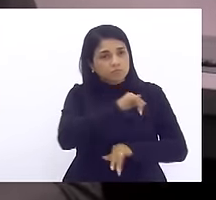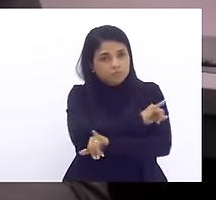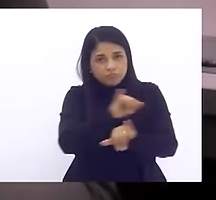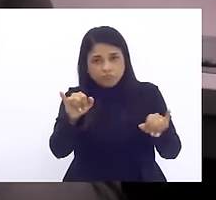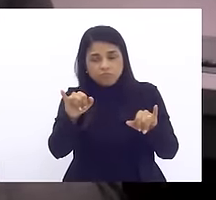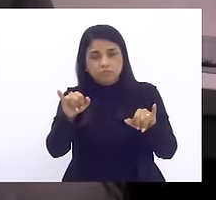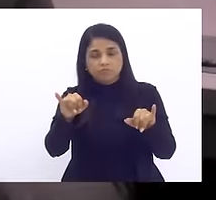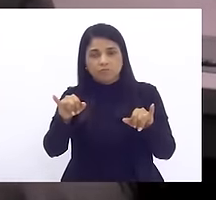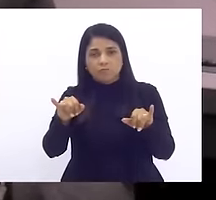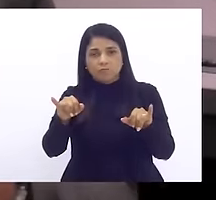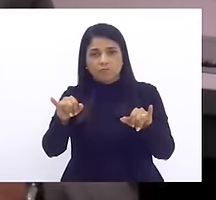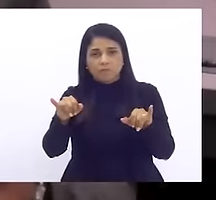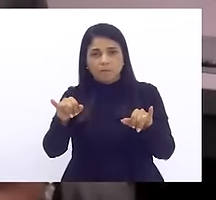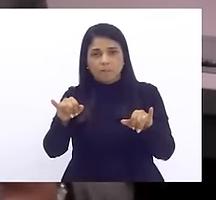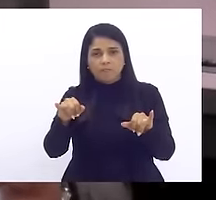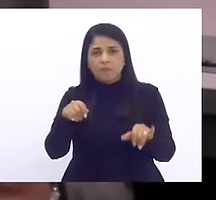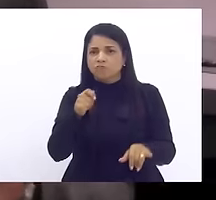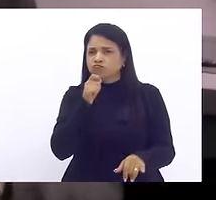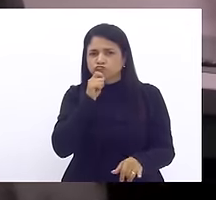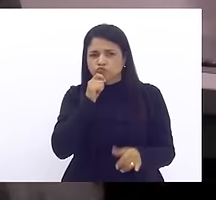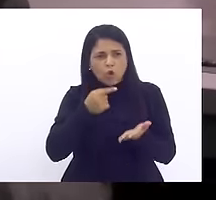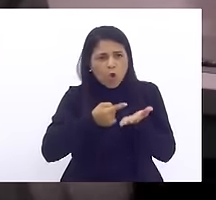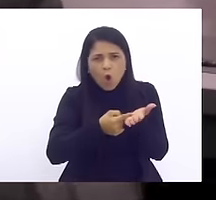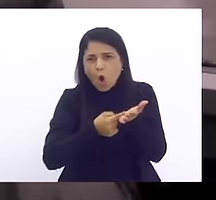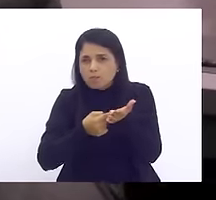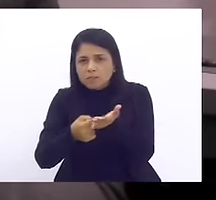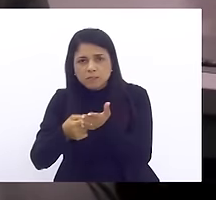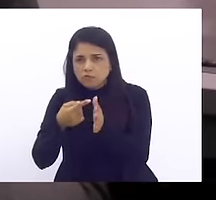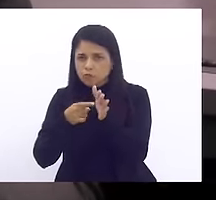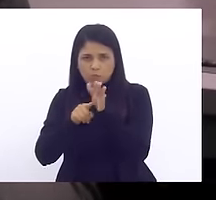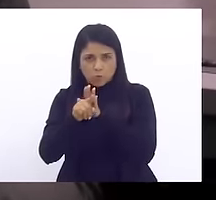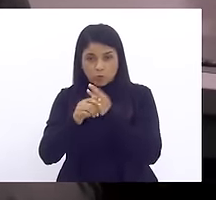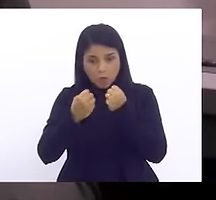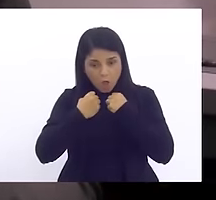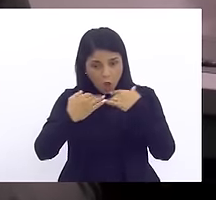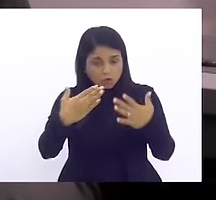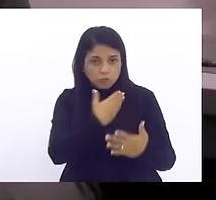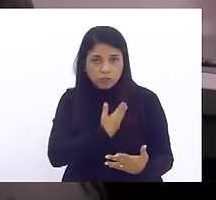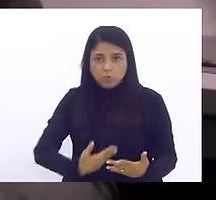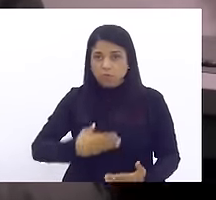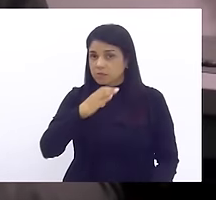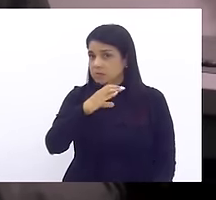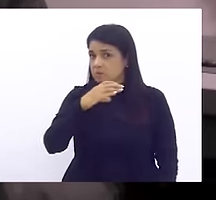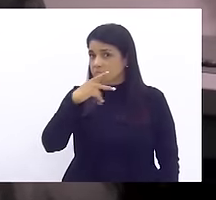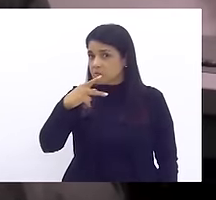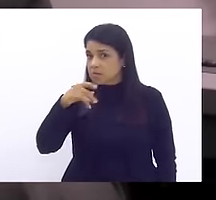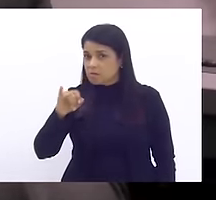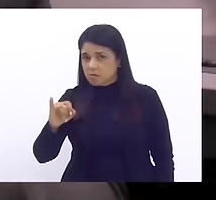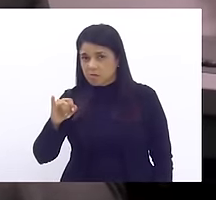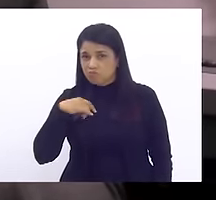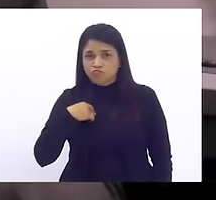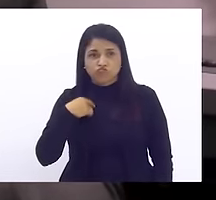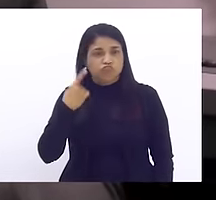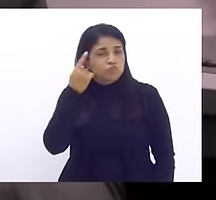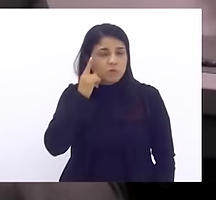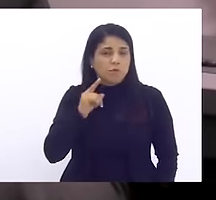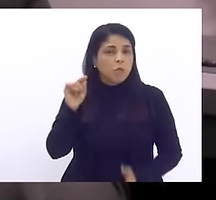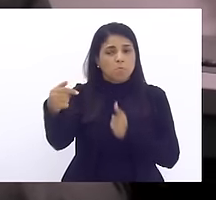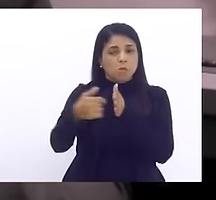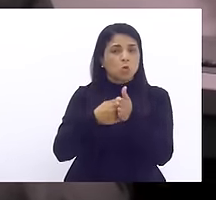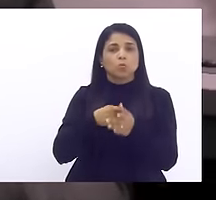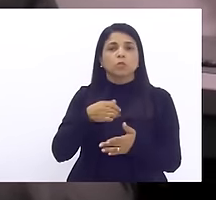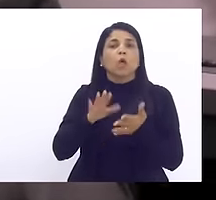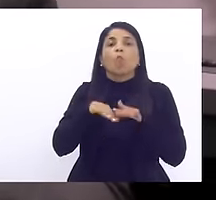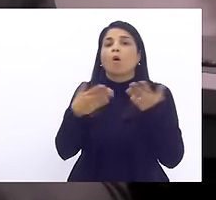os presentes que não teve nenhuma combinação de pergunta afinal de contas é uma audiência pública uma CPI a gente não sabia o que seria perguntar